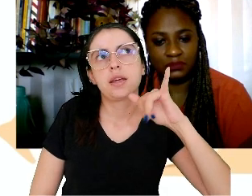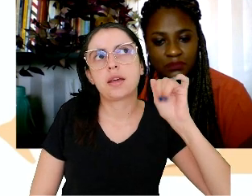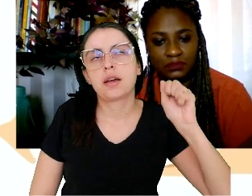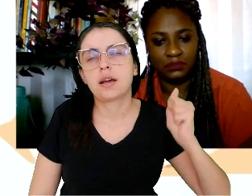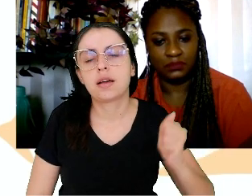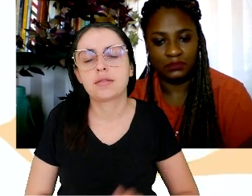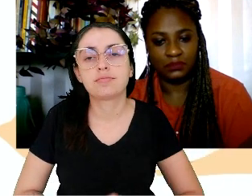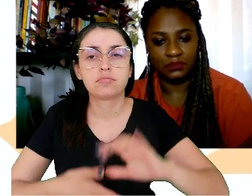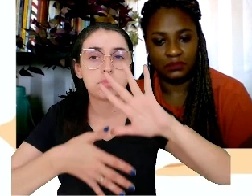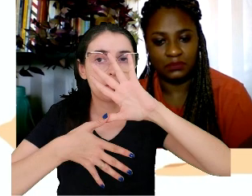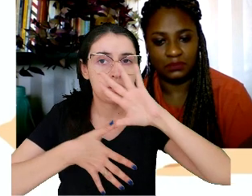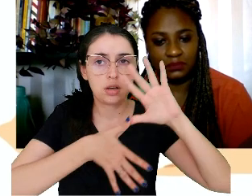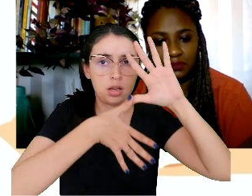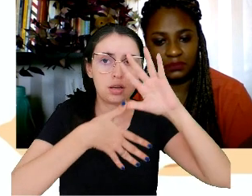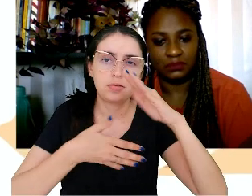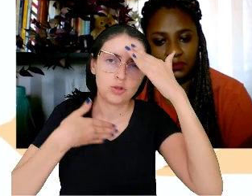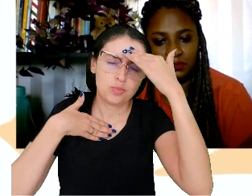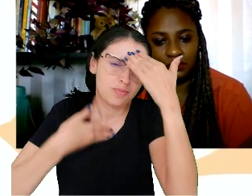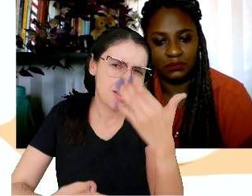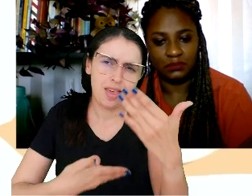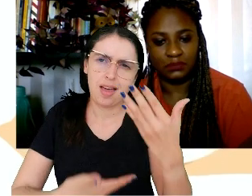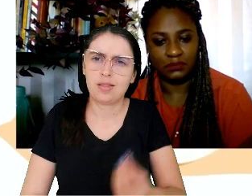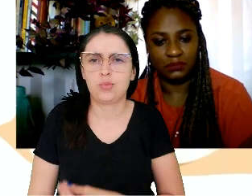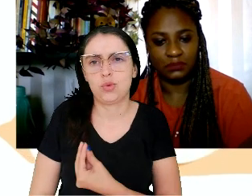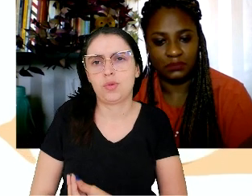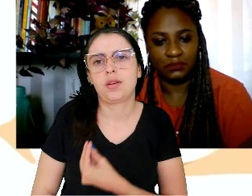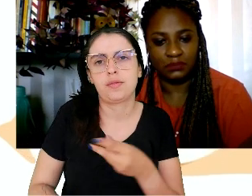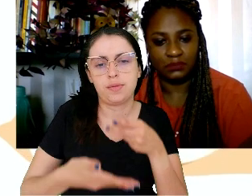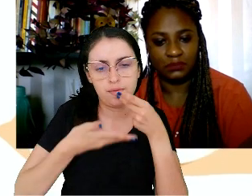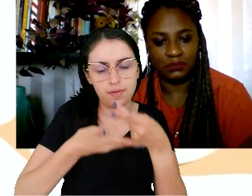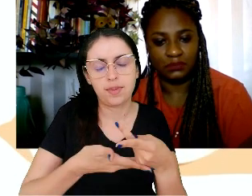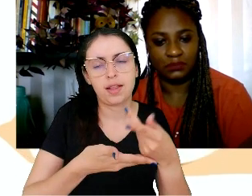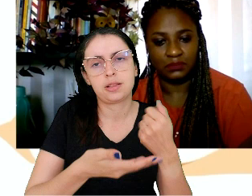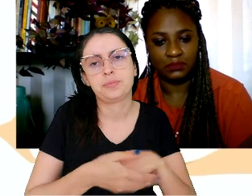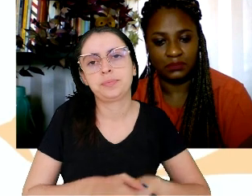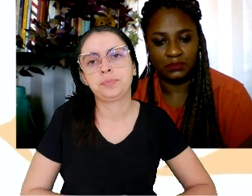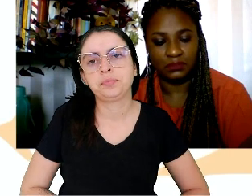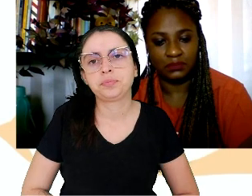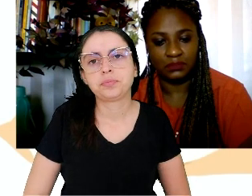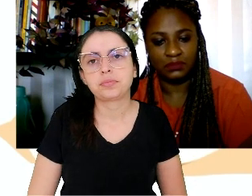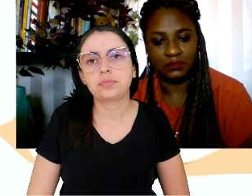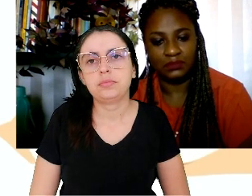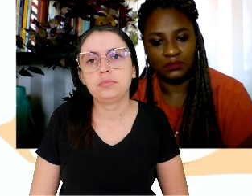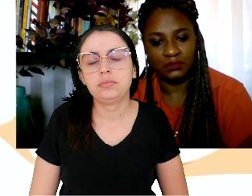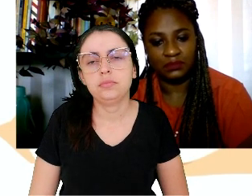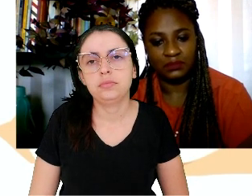E agradecendo imensamente sua presença, doutora Lúcia, eu passo a palavra.